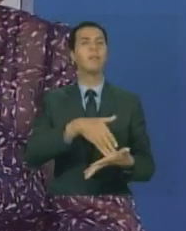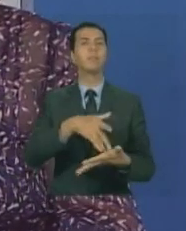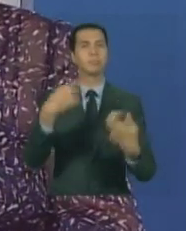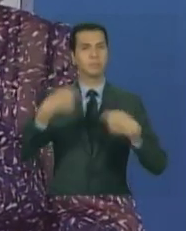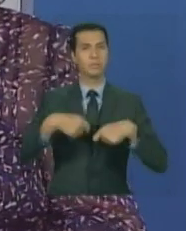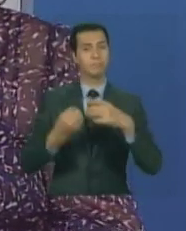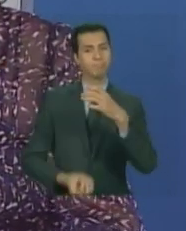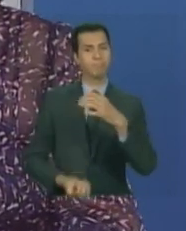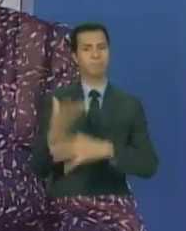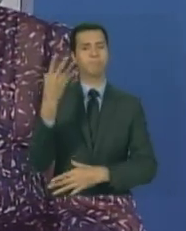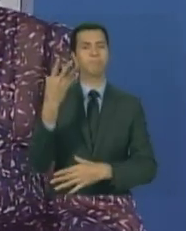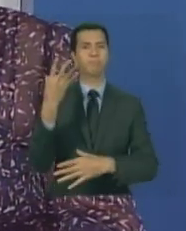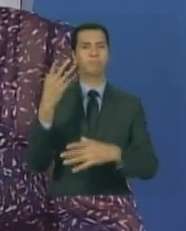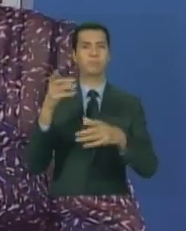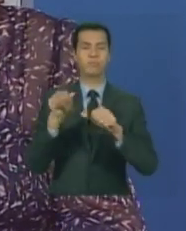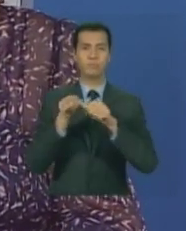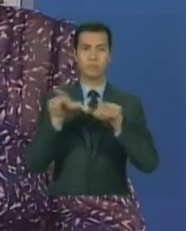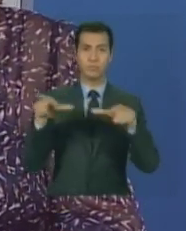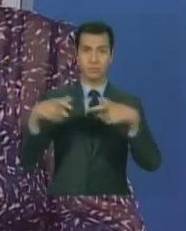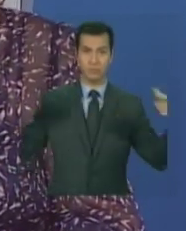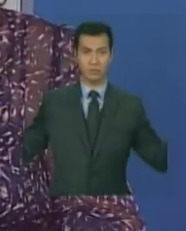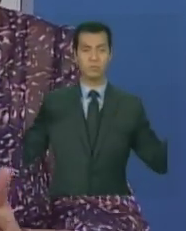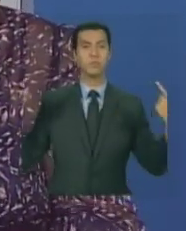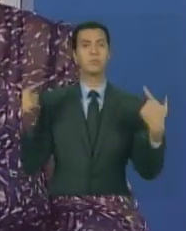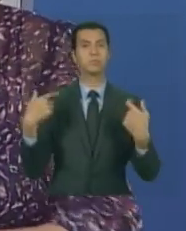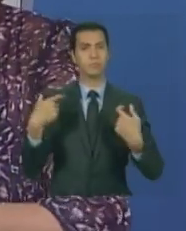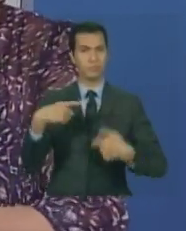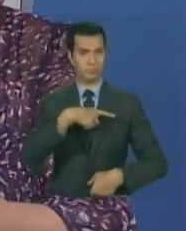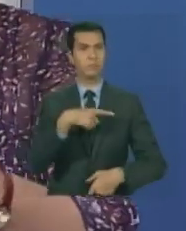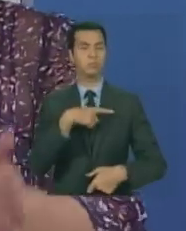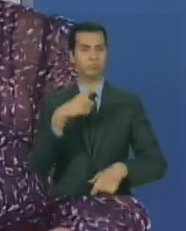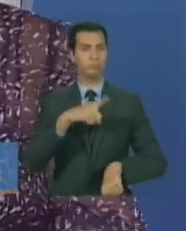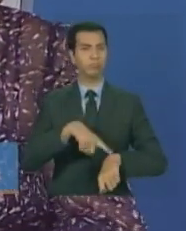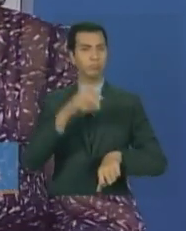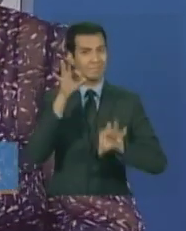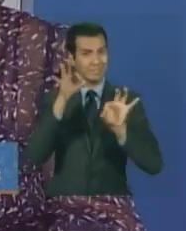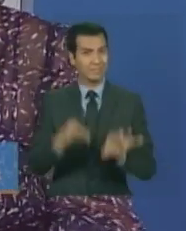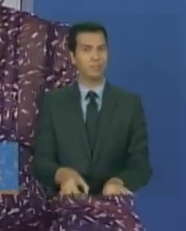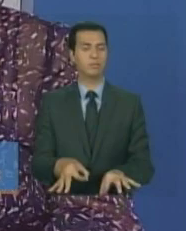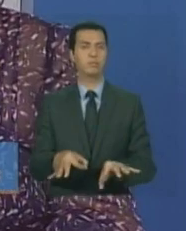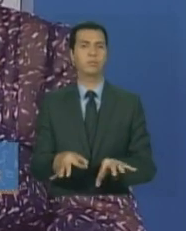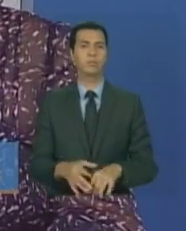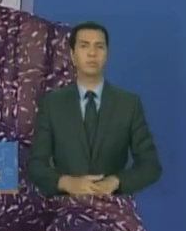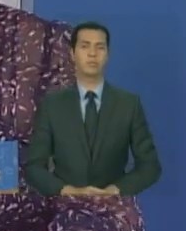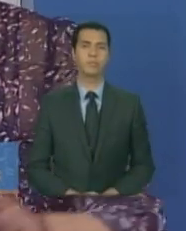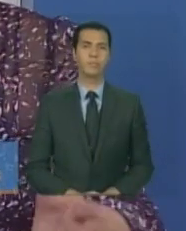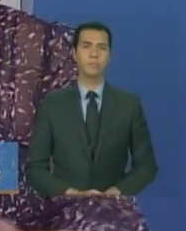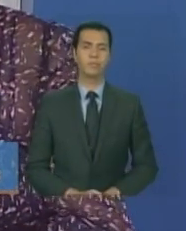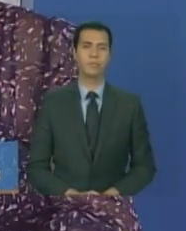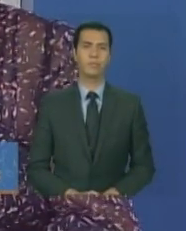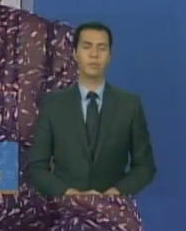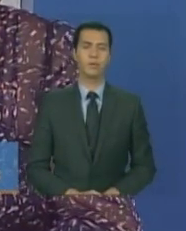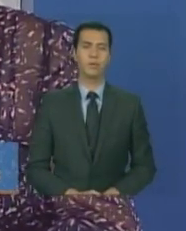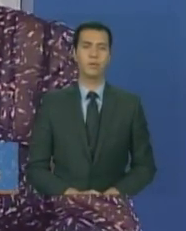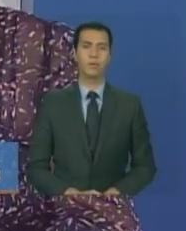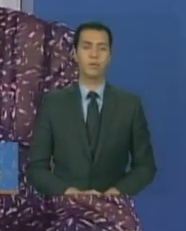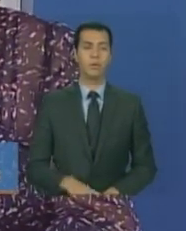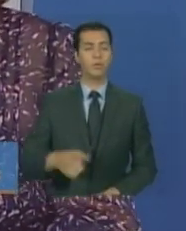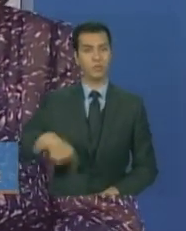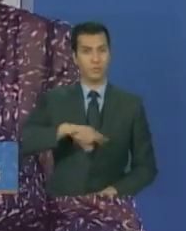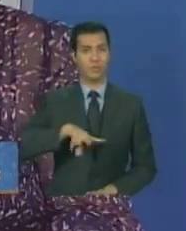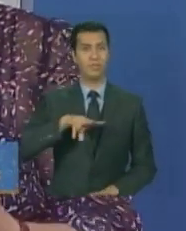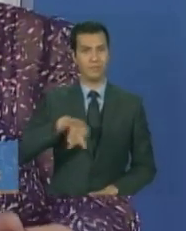esse novo processo de expansão, né, e também nós vamos estar tratando disso na sequência aqui